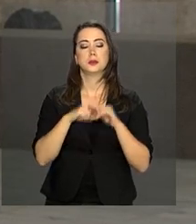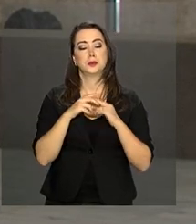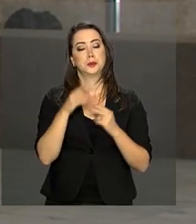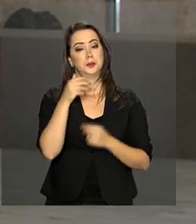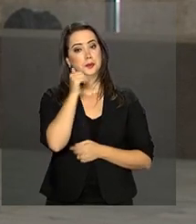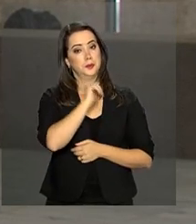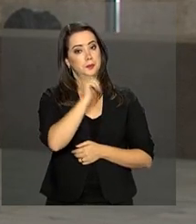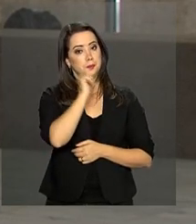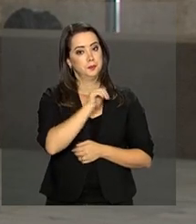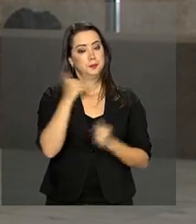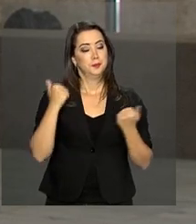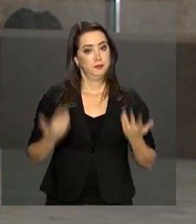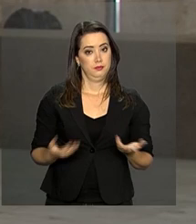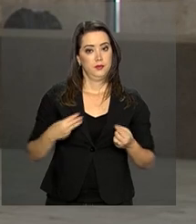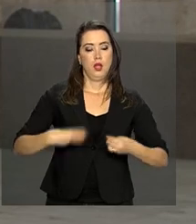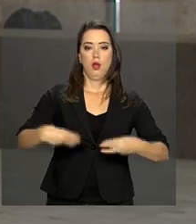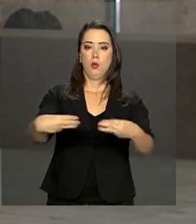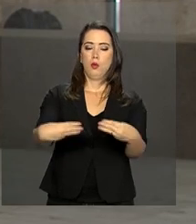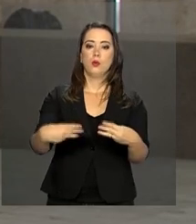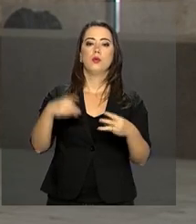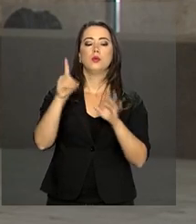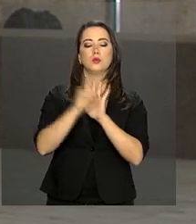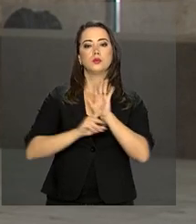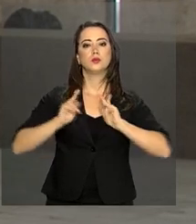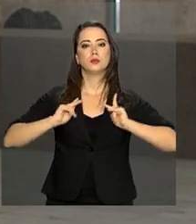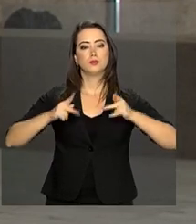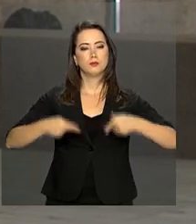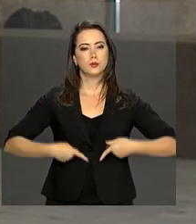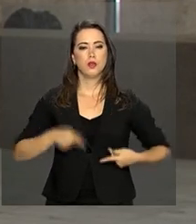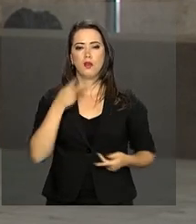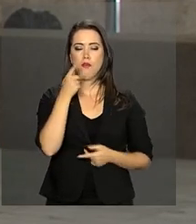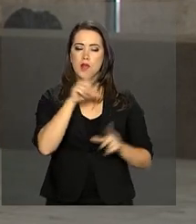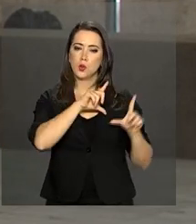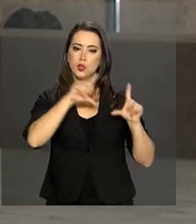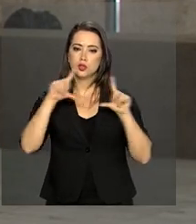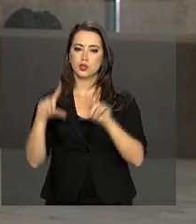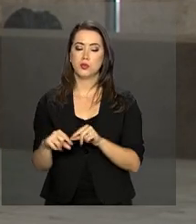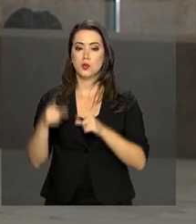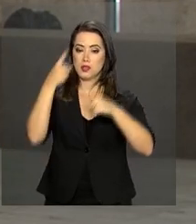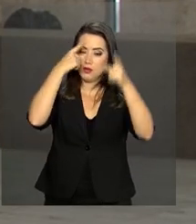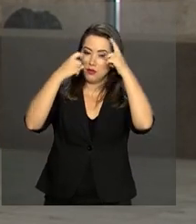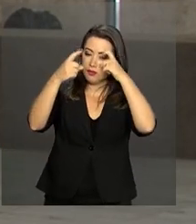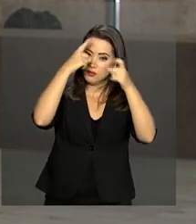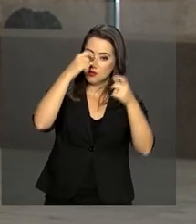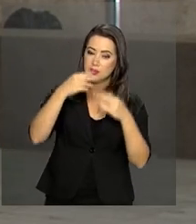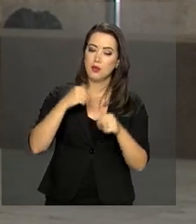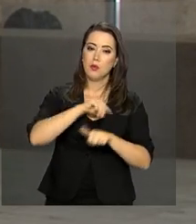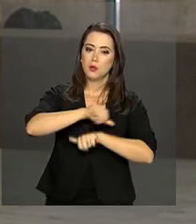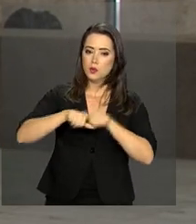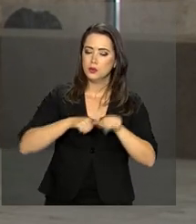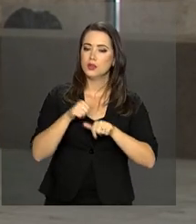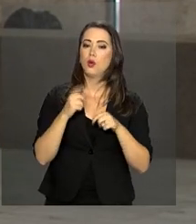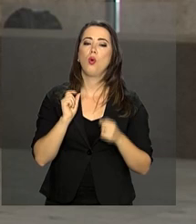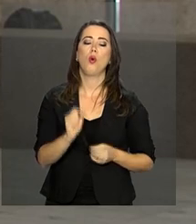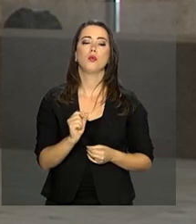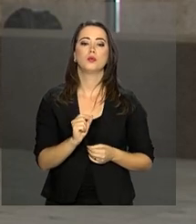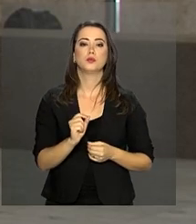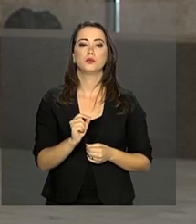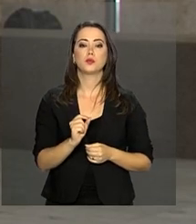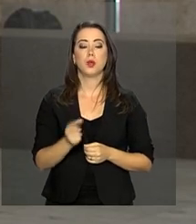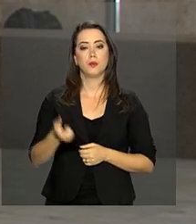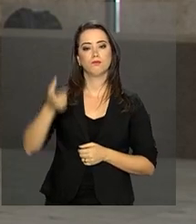mulher. De acordo com o ministro dos Direitos Humanos, Gustavo Rocha, a redução da violência passa justamente